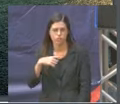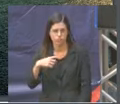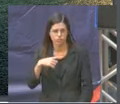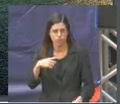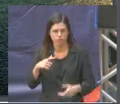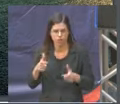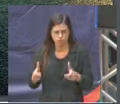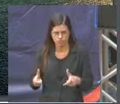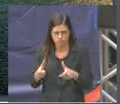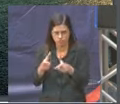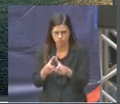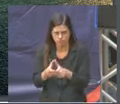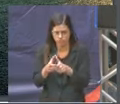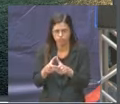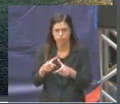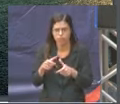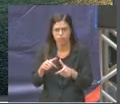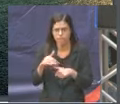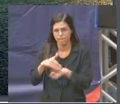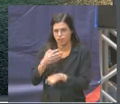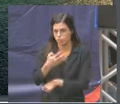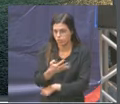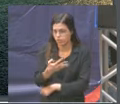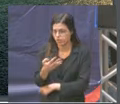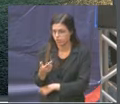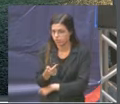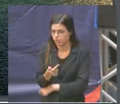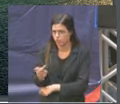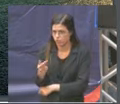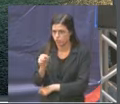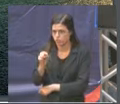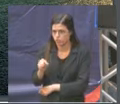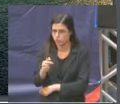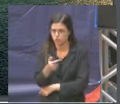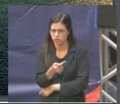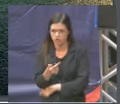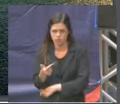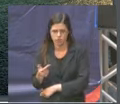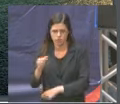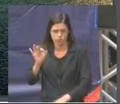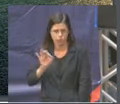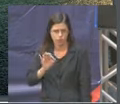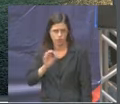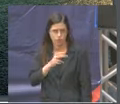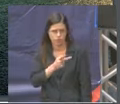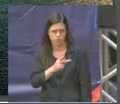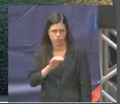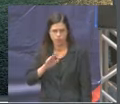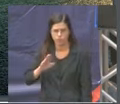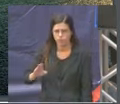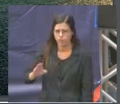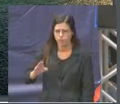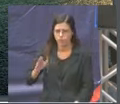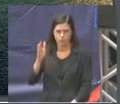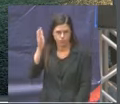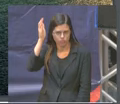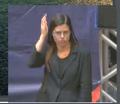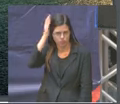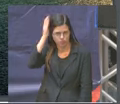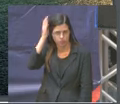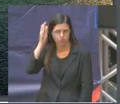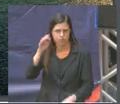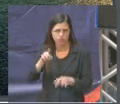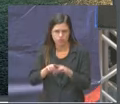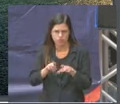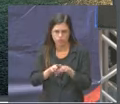estão dentro do setor, são mais de 422 mil empregos, 72% do PIB. E além do SESC e do SENAC, que todos conhecem, nós